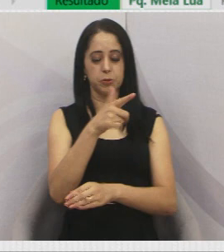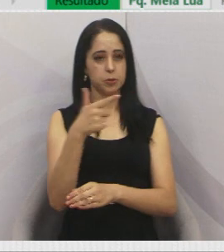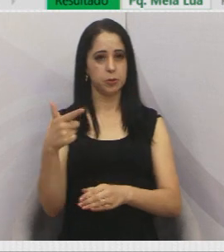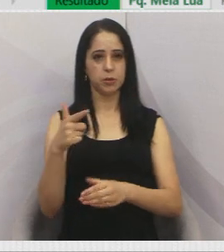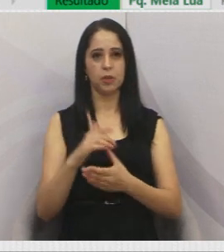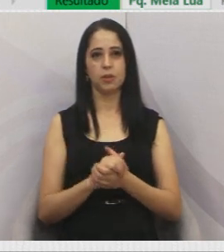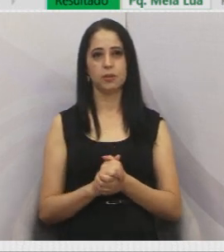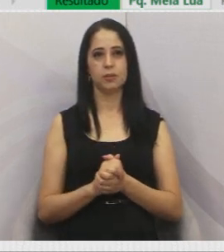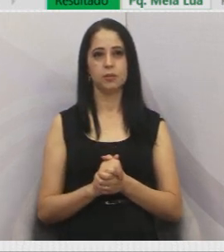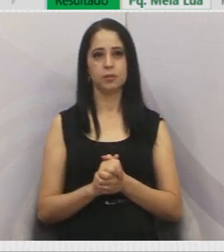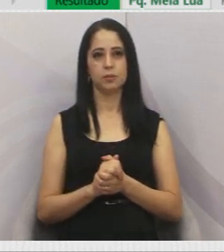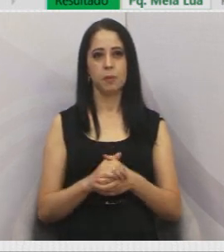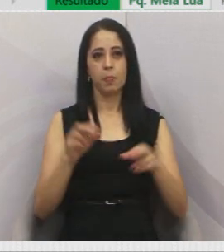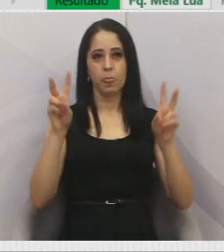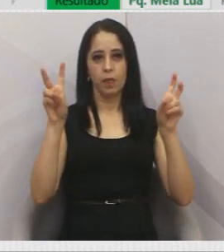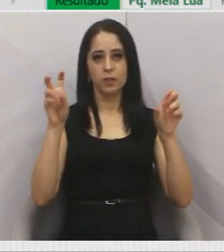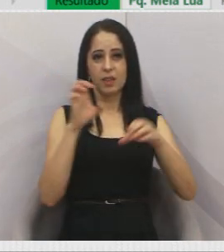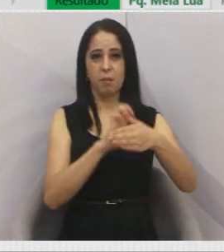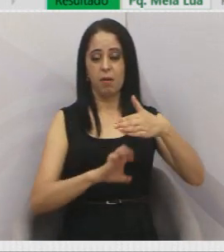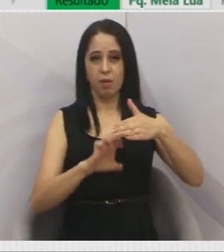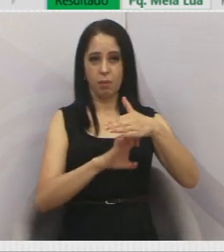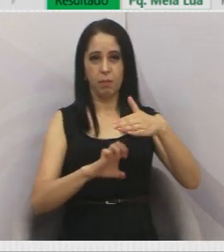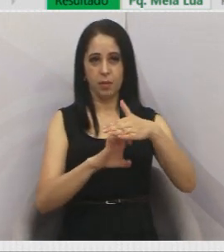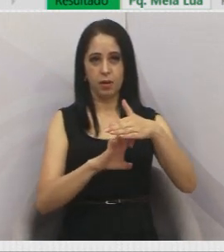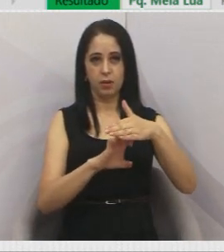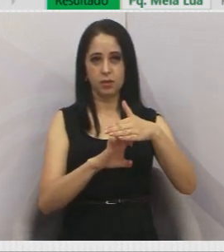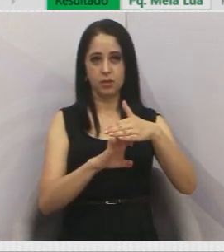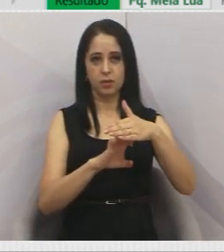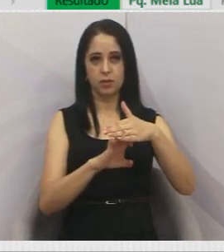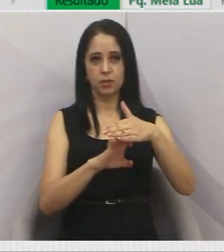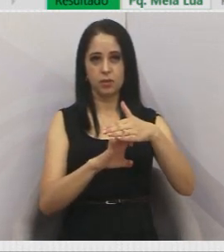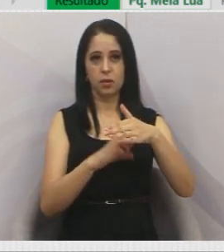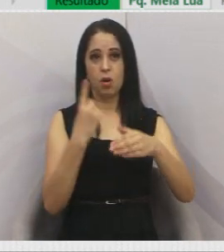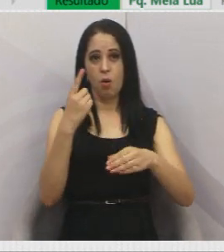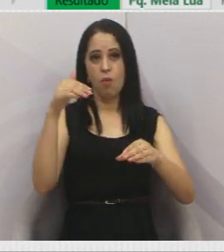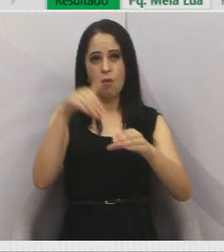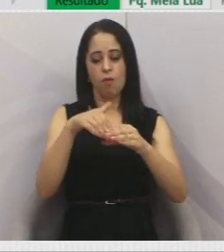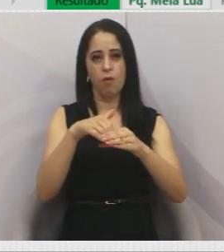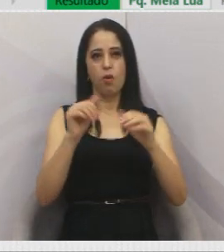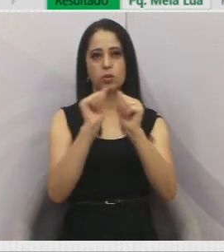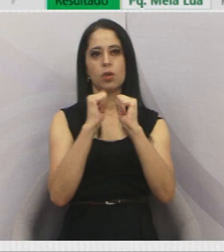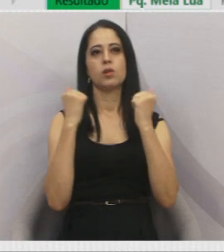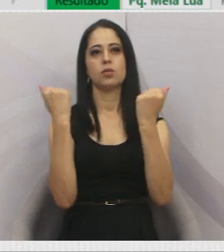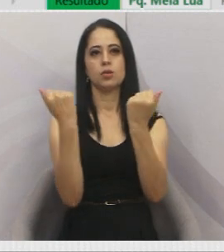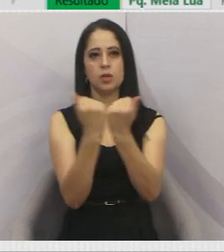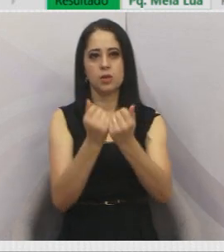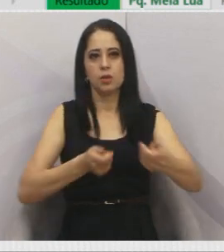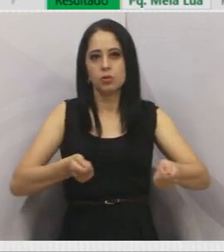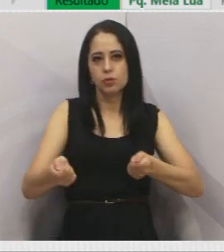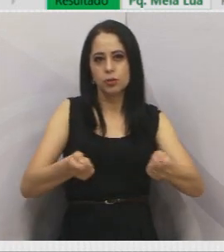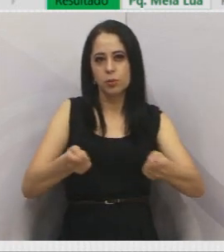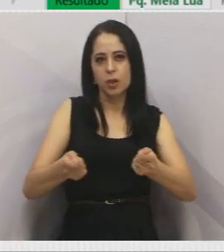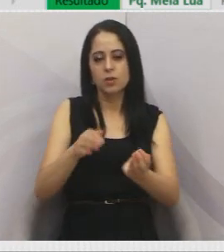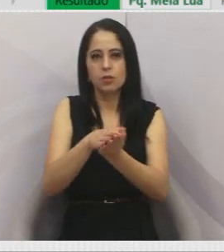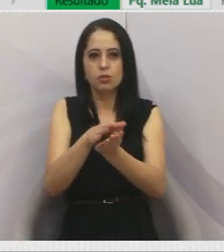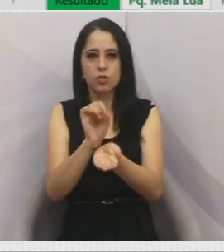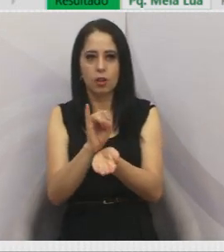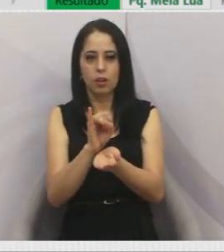branco. Segmento empresas e ou entidades profissionais, um voto Associação das Empresas de Mineração de